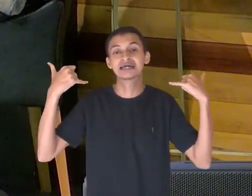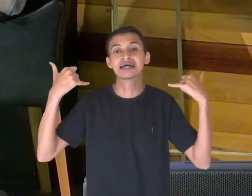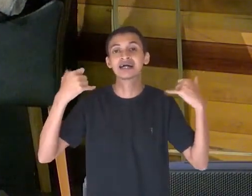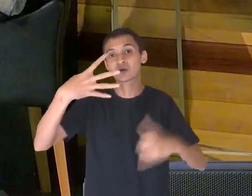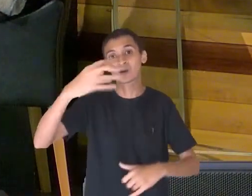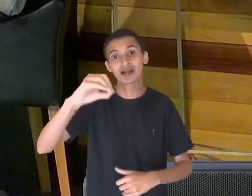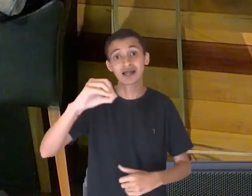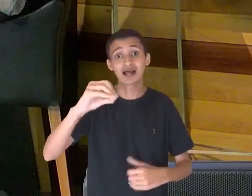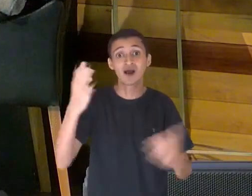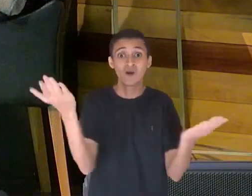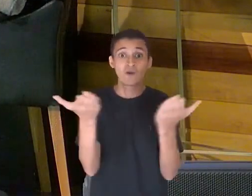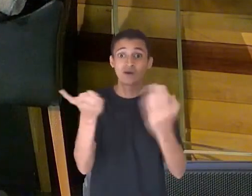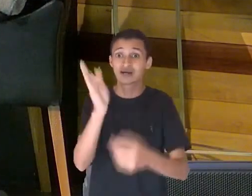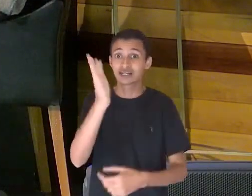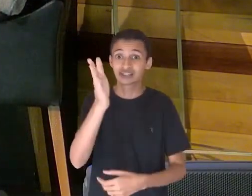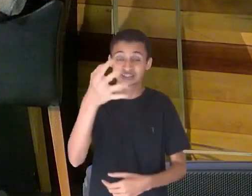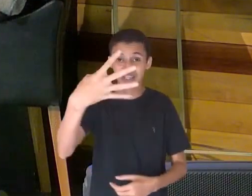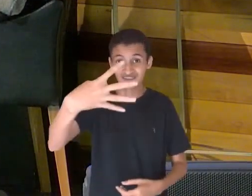está com 47.